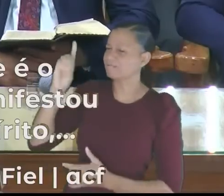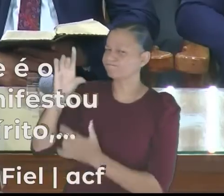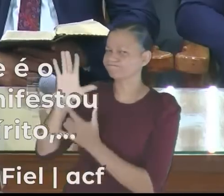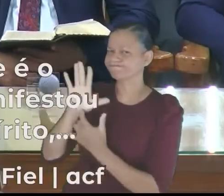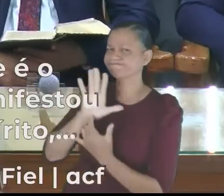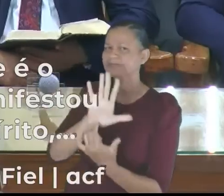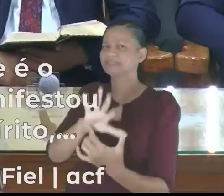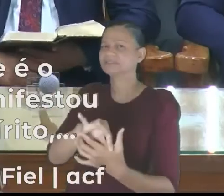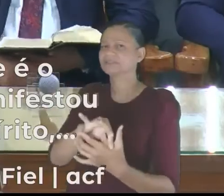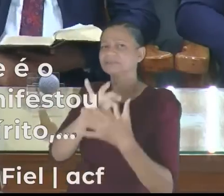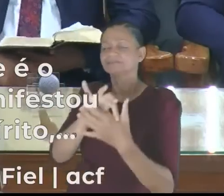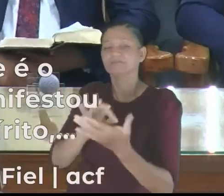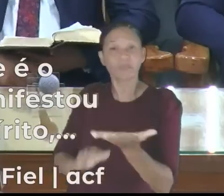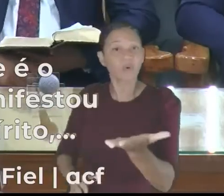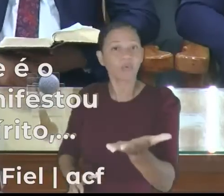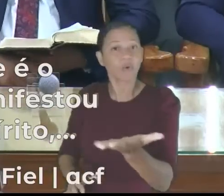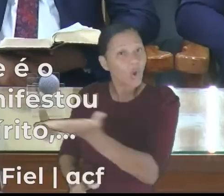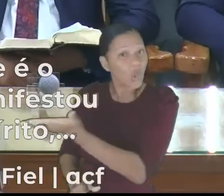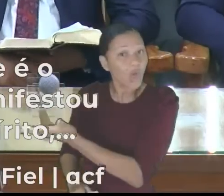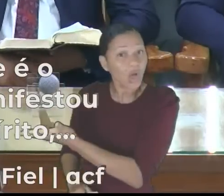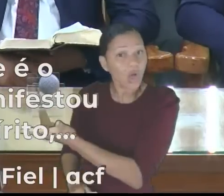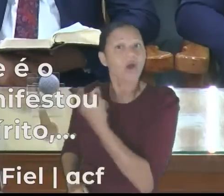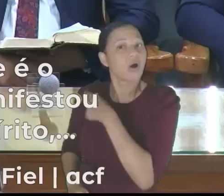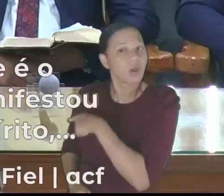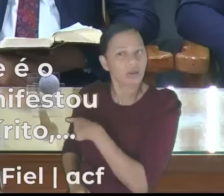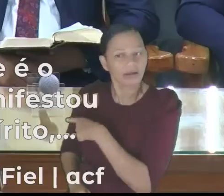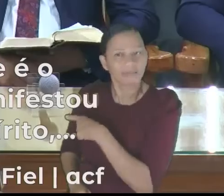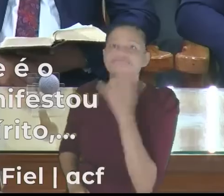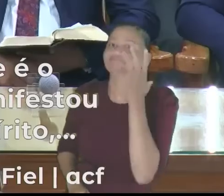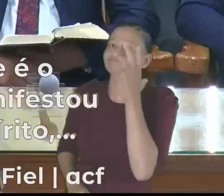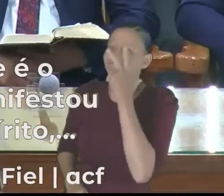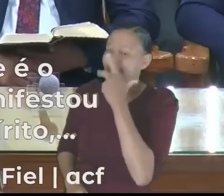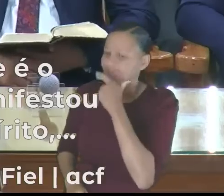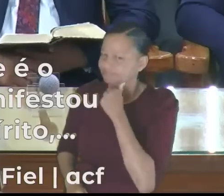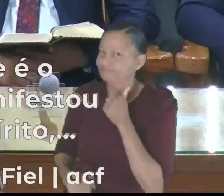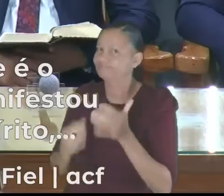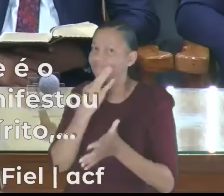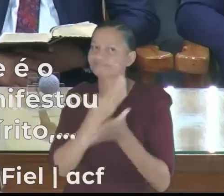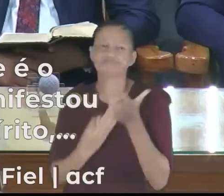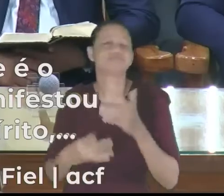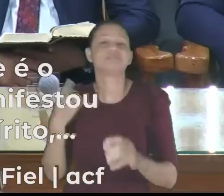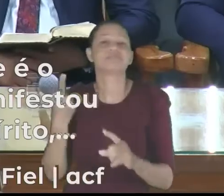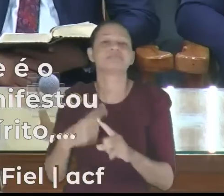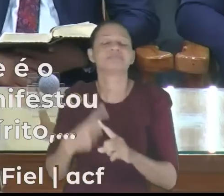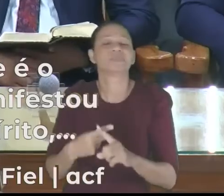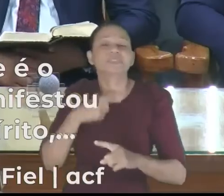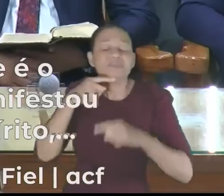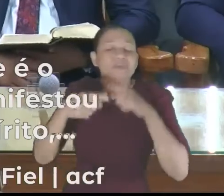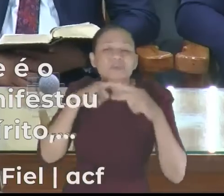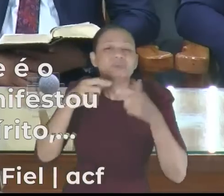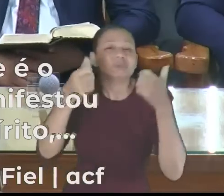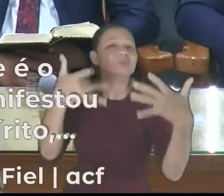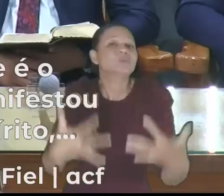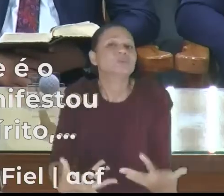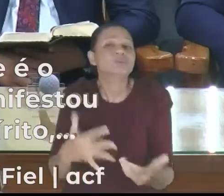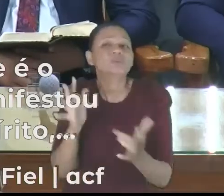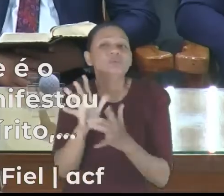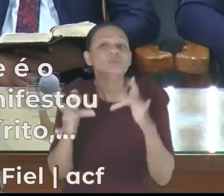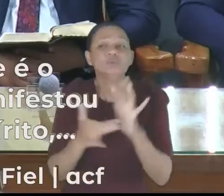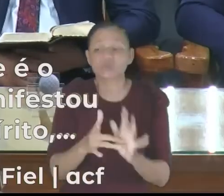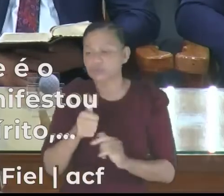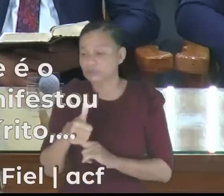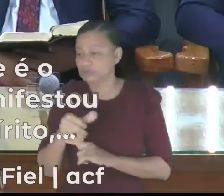Pronto. Olha aí. Olha aí que coisa linda nesse texto. Por que é que não dá para explicar? Como é que Jesus é 100%